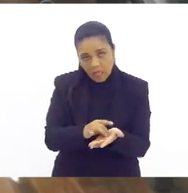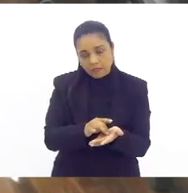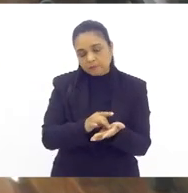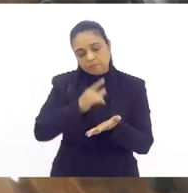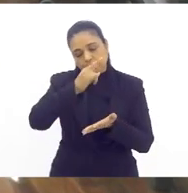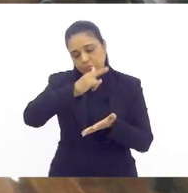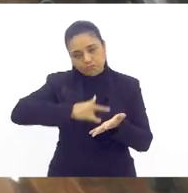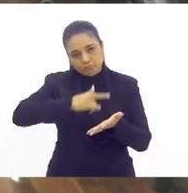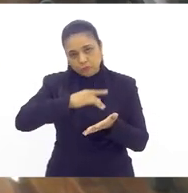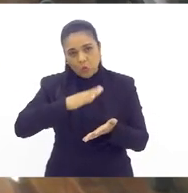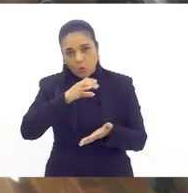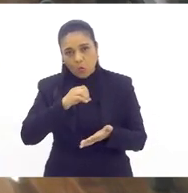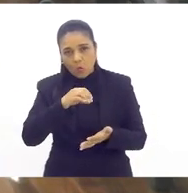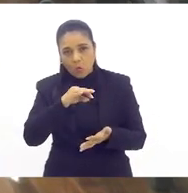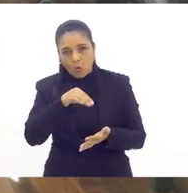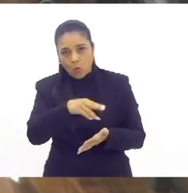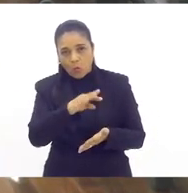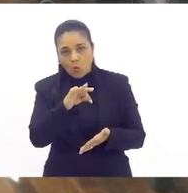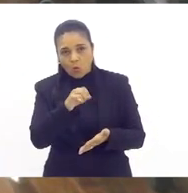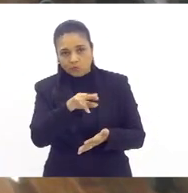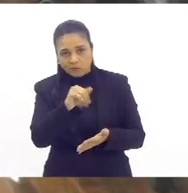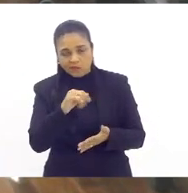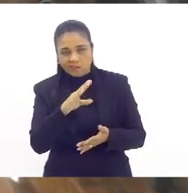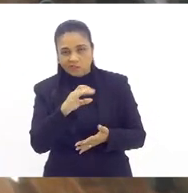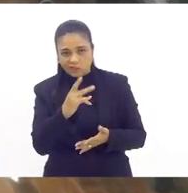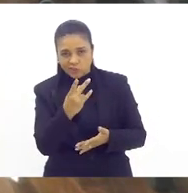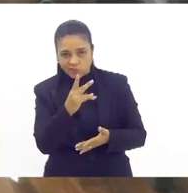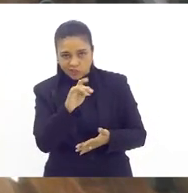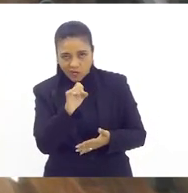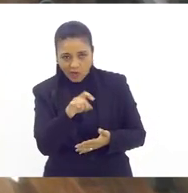contracheque dos vencimentos mentais desses